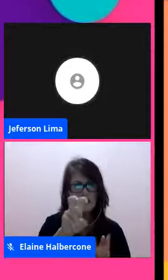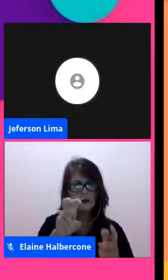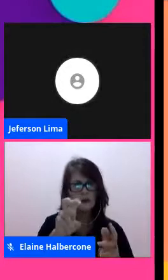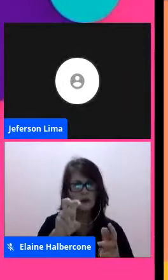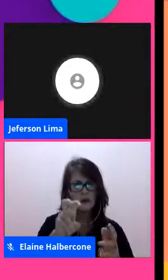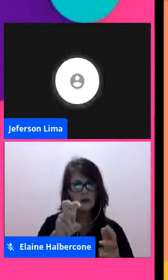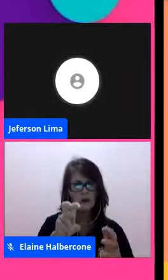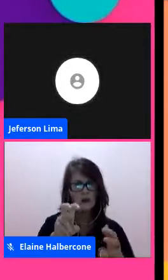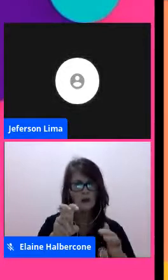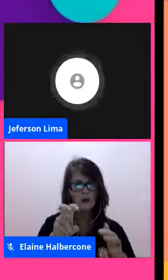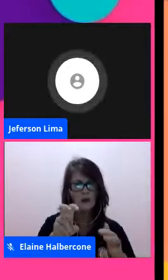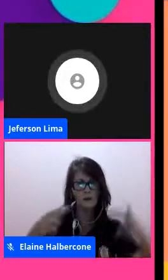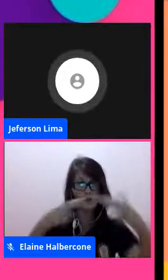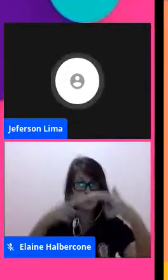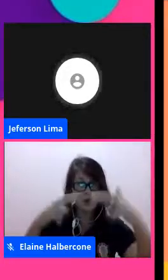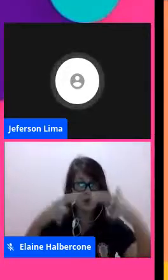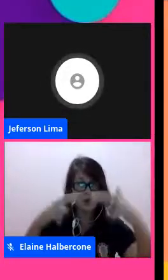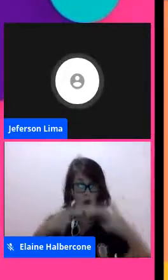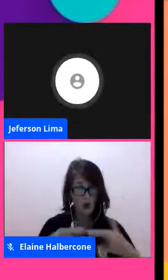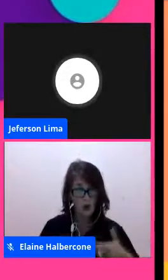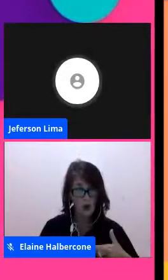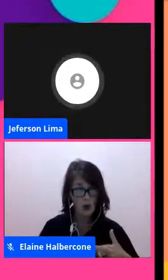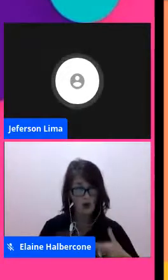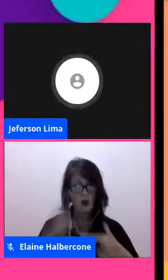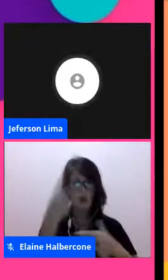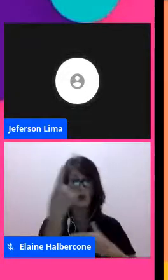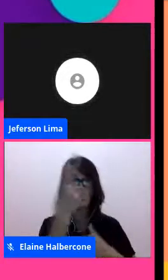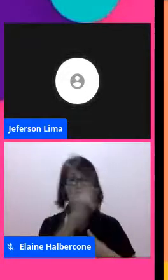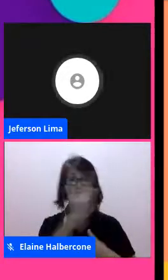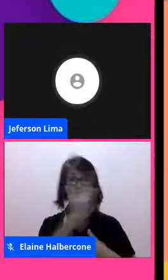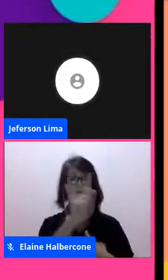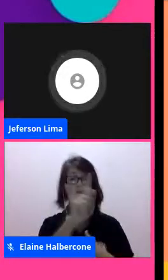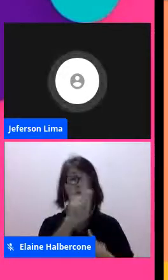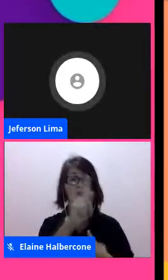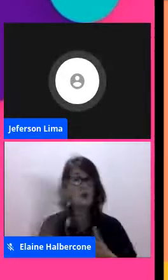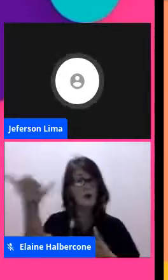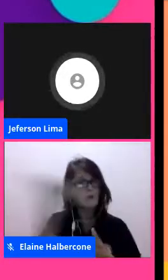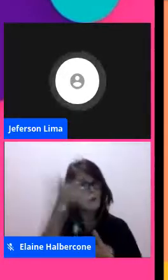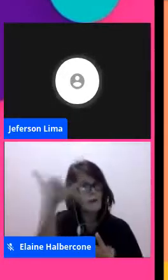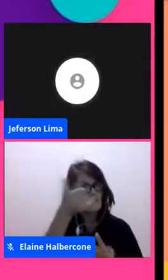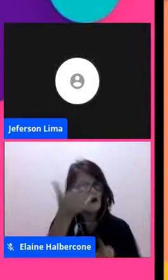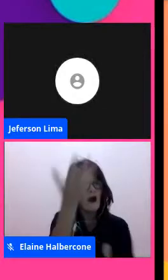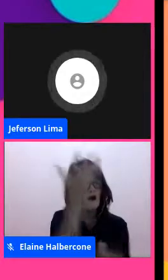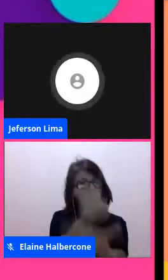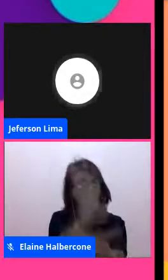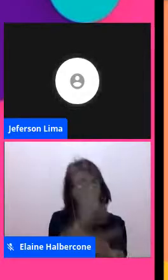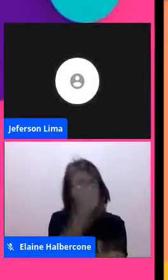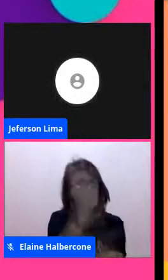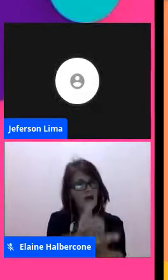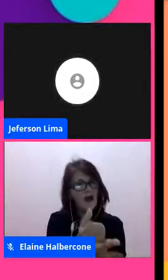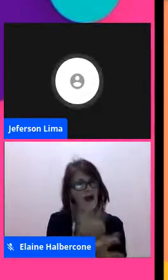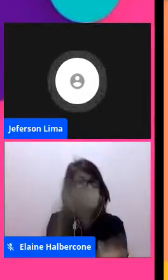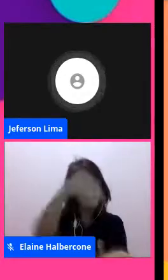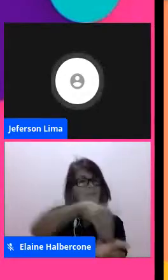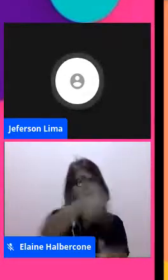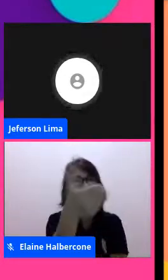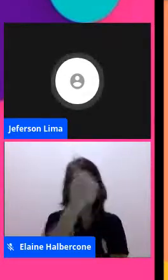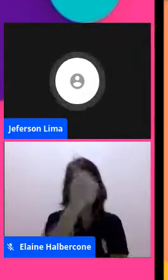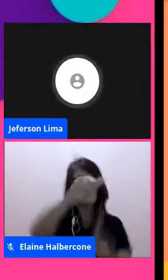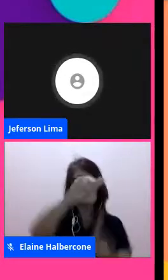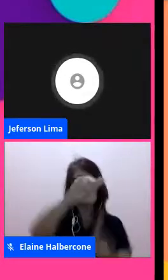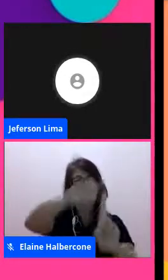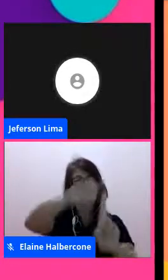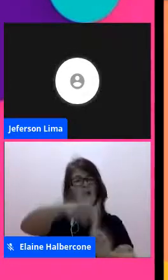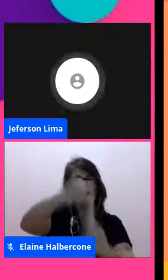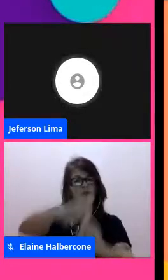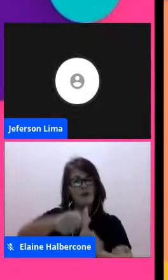bastante, diga-se de passagem, armazenar 1 GB de informação e baixar até 10 por mês. Ou seja, todo mês eu